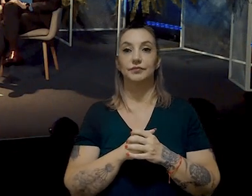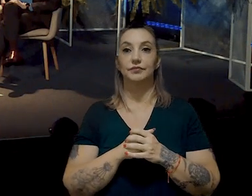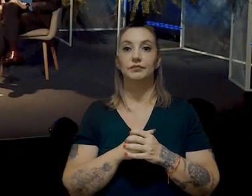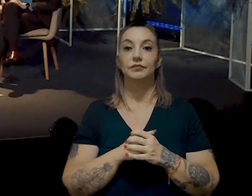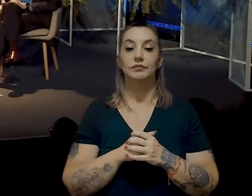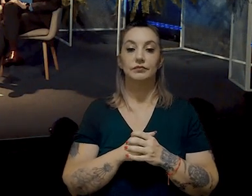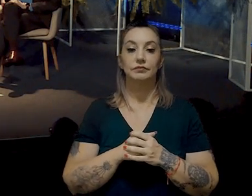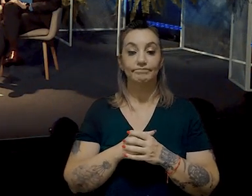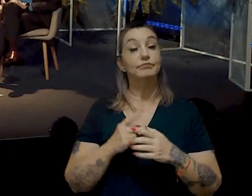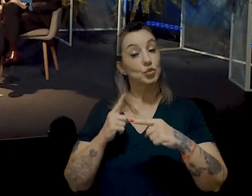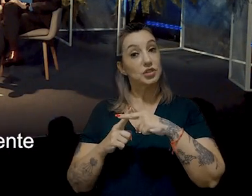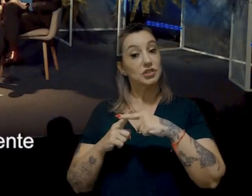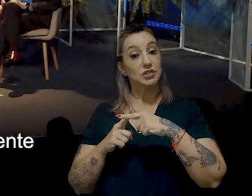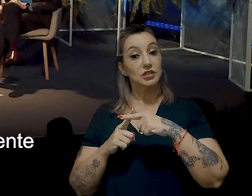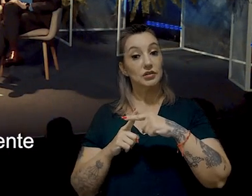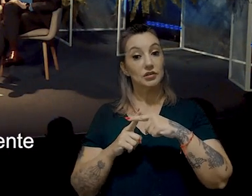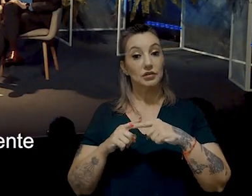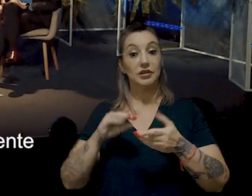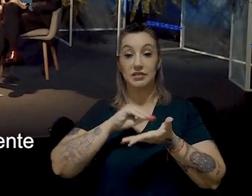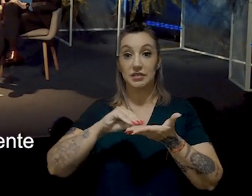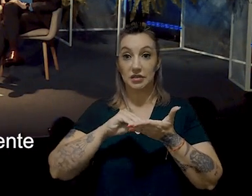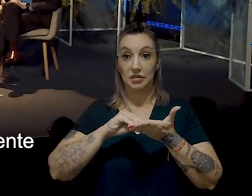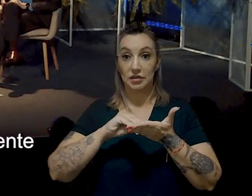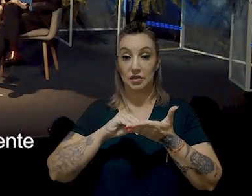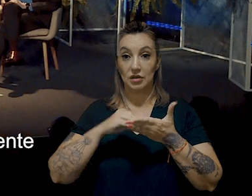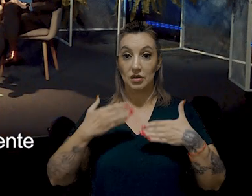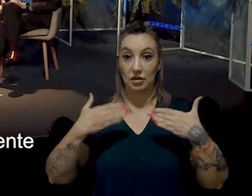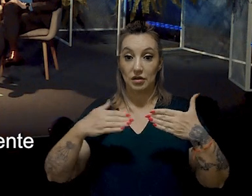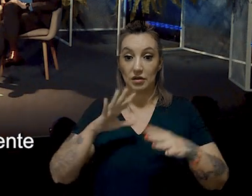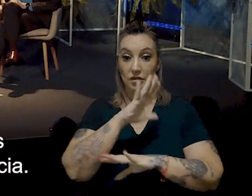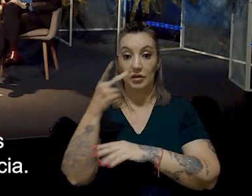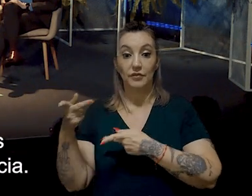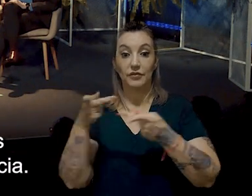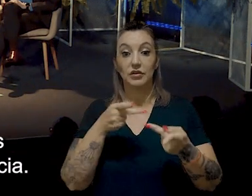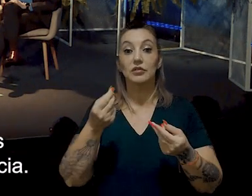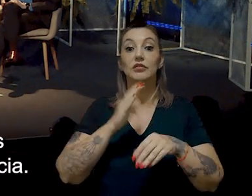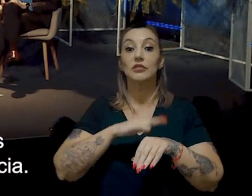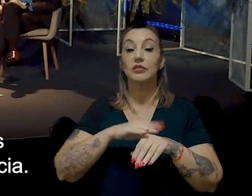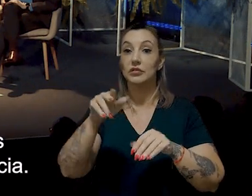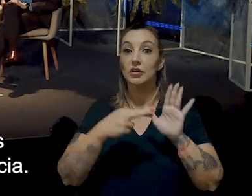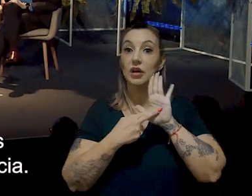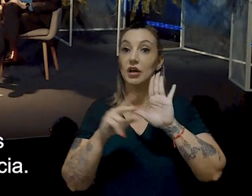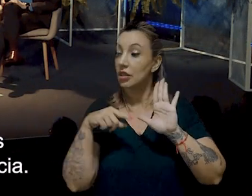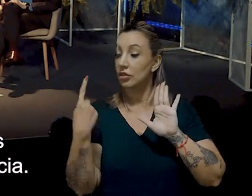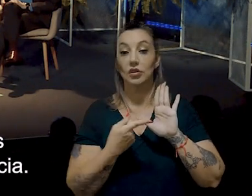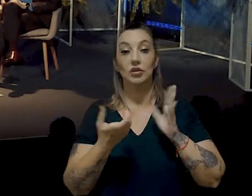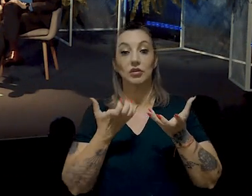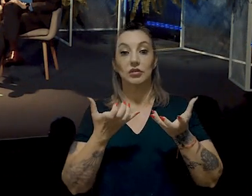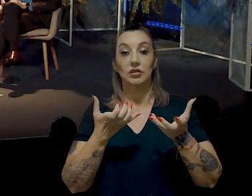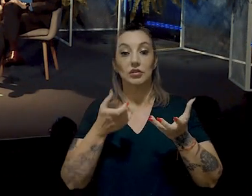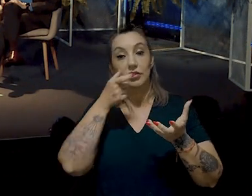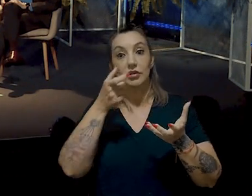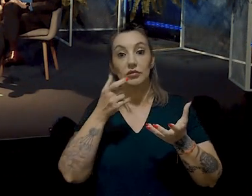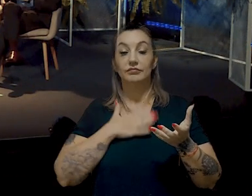a auren que ela é muito positiva aponto de secretário de de Meio Ambiente e lá visitar nosso Parque falou eu quero ver como vocês fazem porque vocês para nós são referên